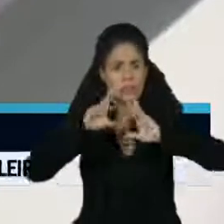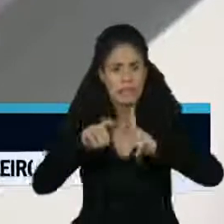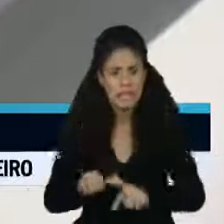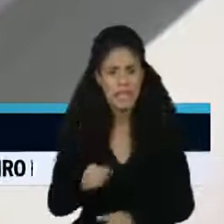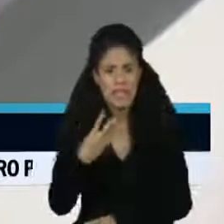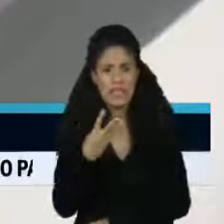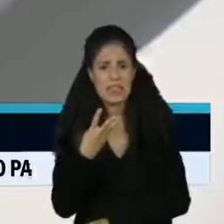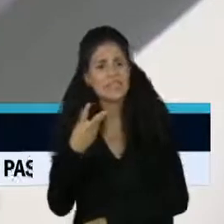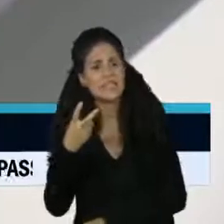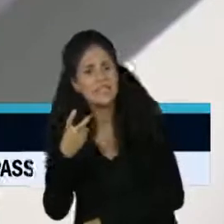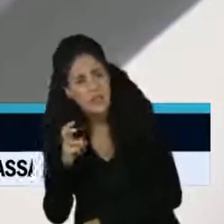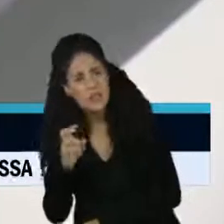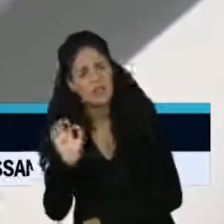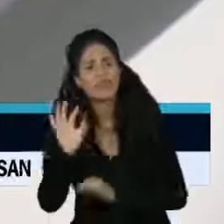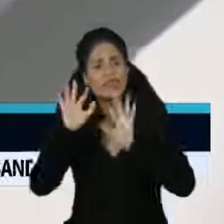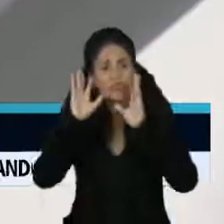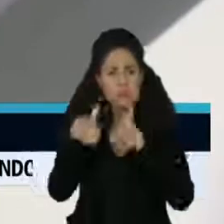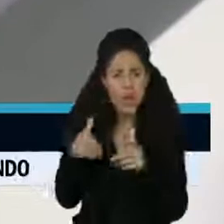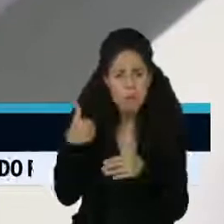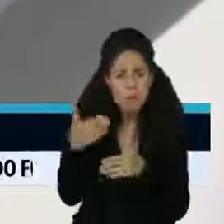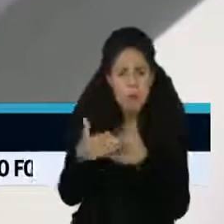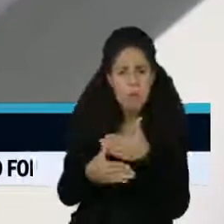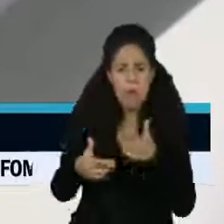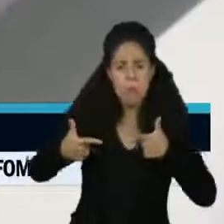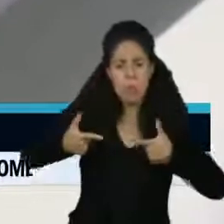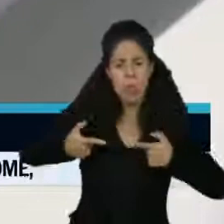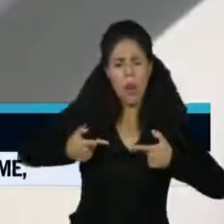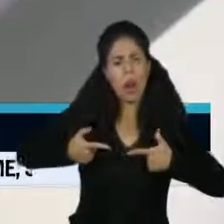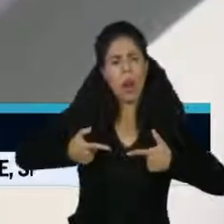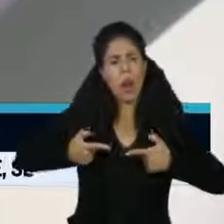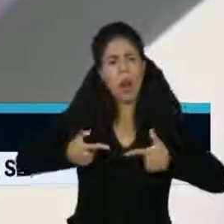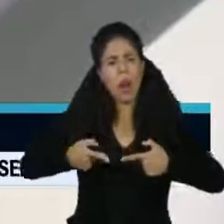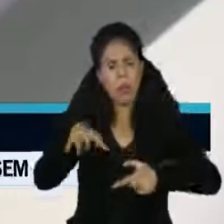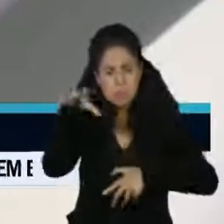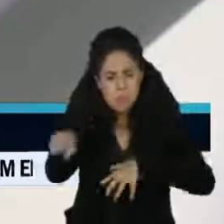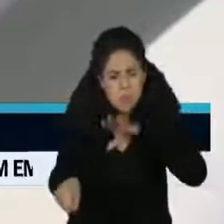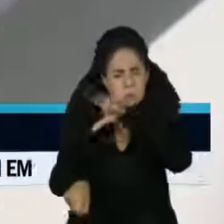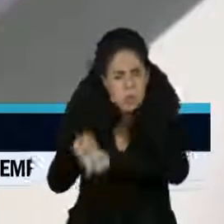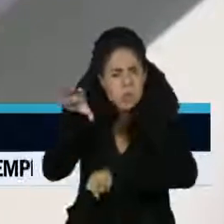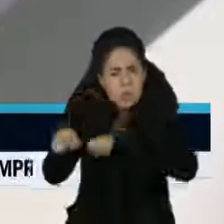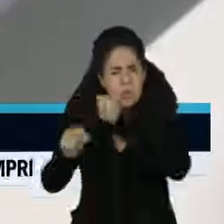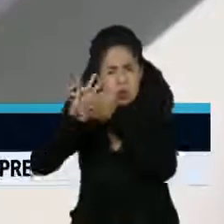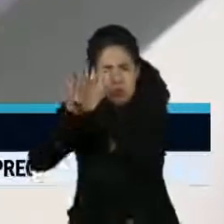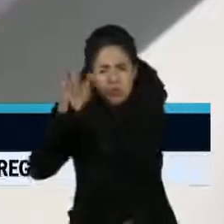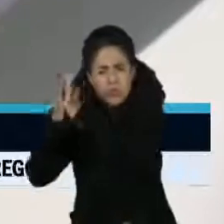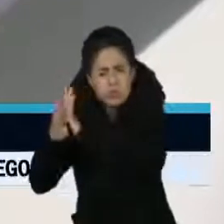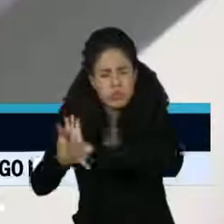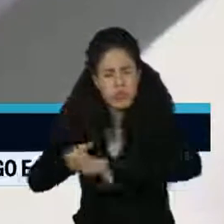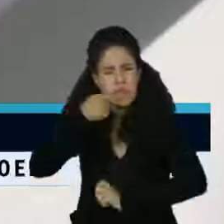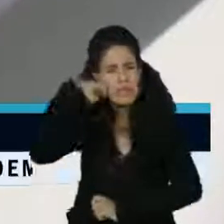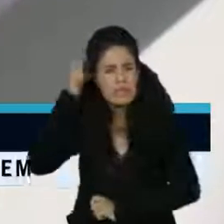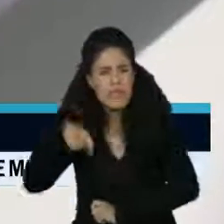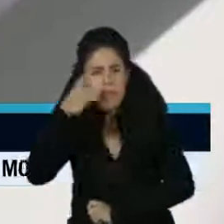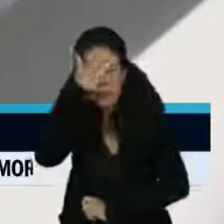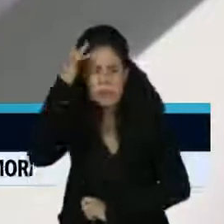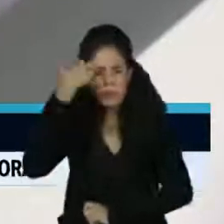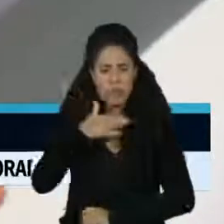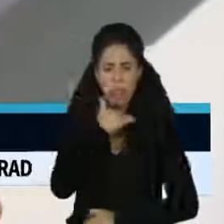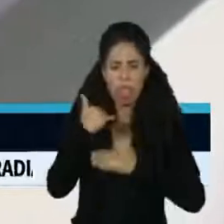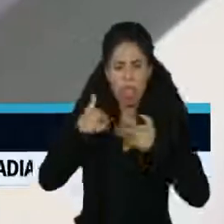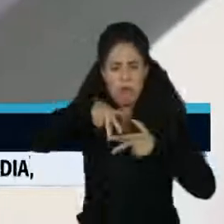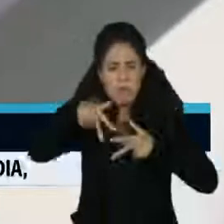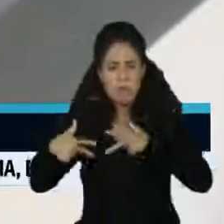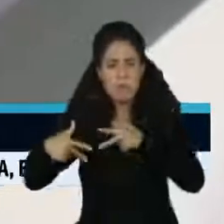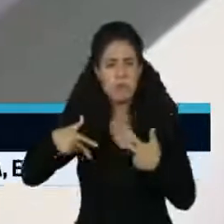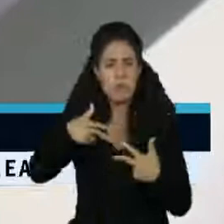35 40 dias de uma agressão covarde isso é que está destruindo um país matando inocentes sem que o mundo